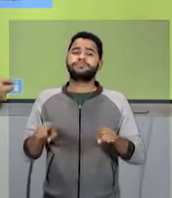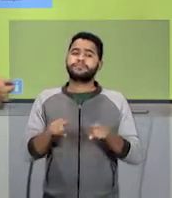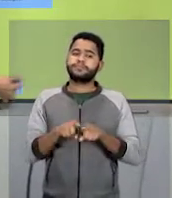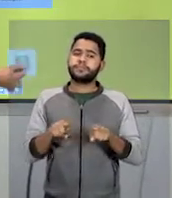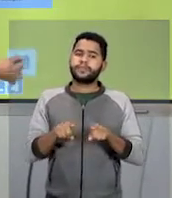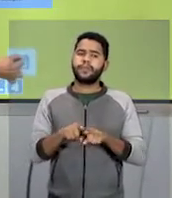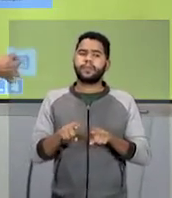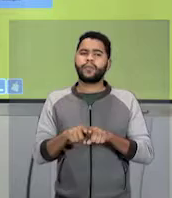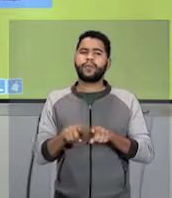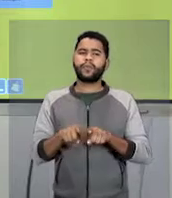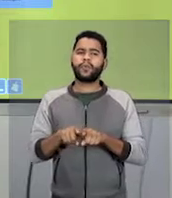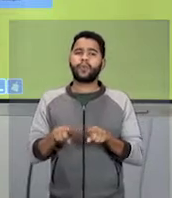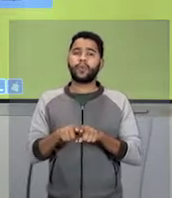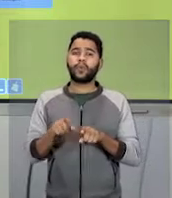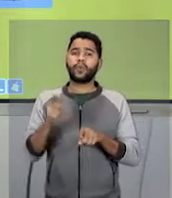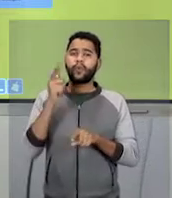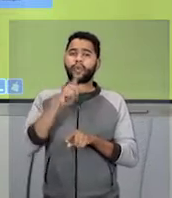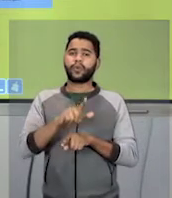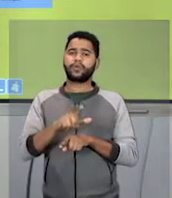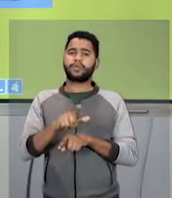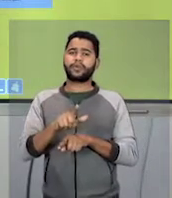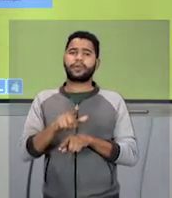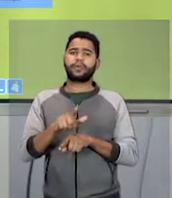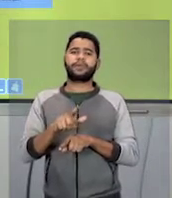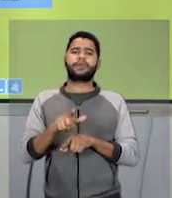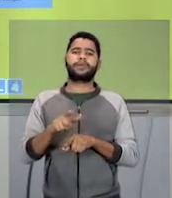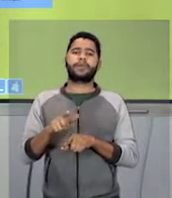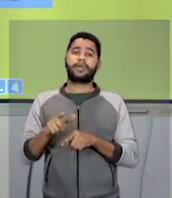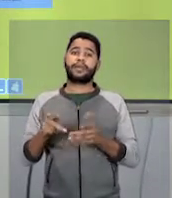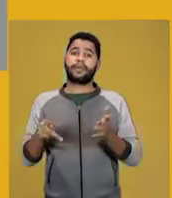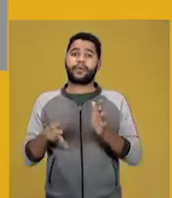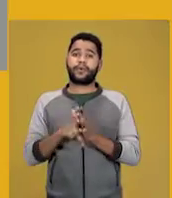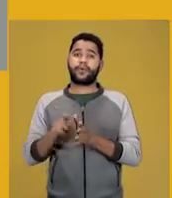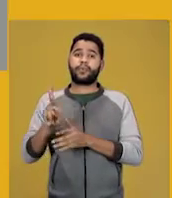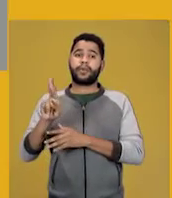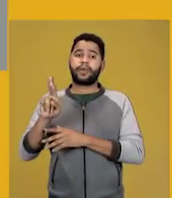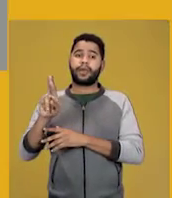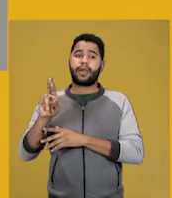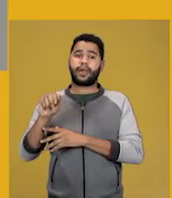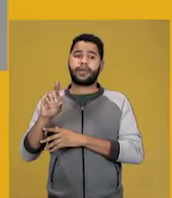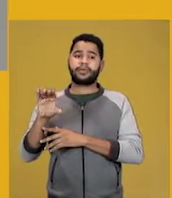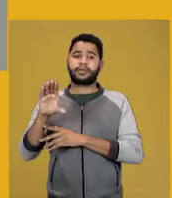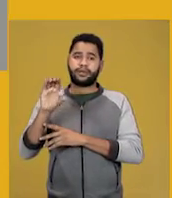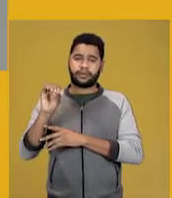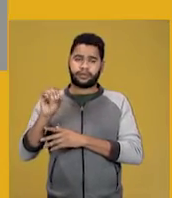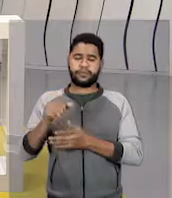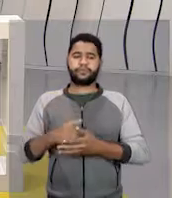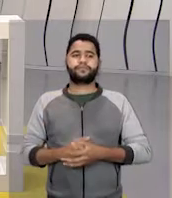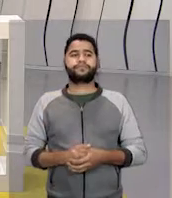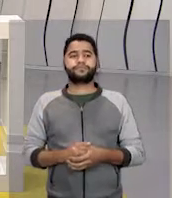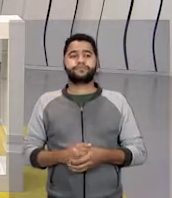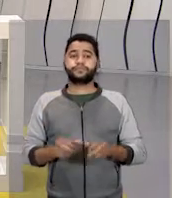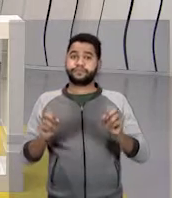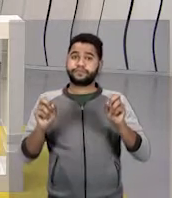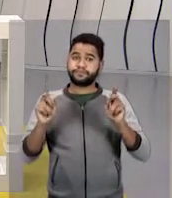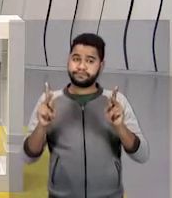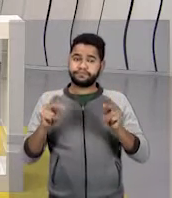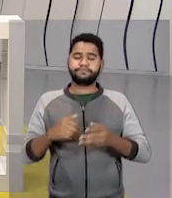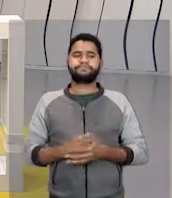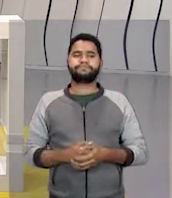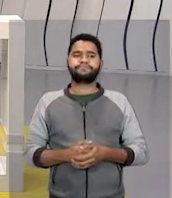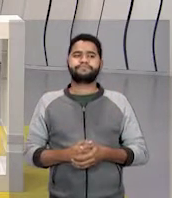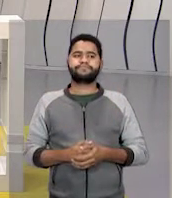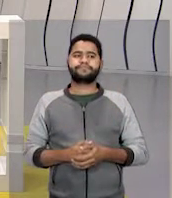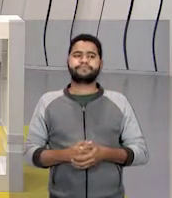consegue perceber a radiação que acontece ali naquele caso. Ok?